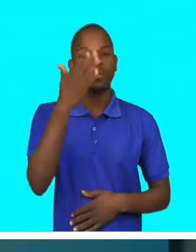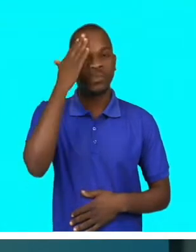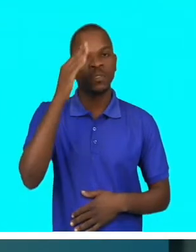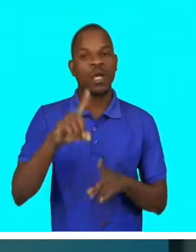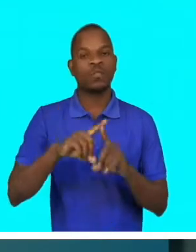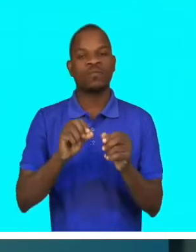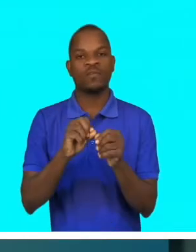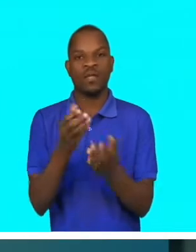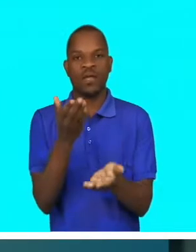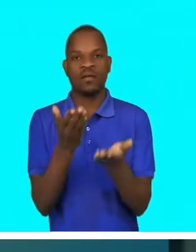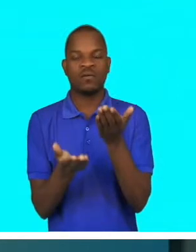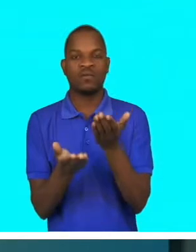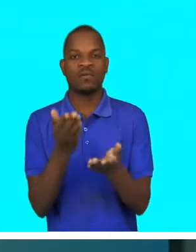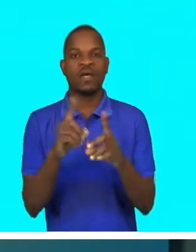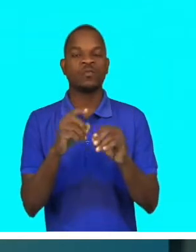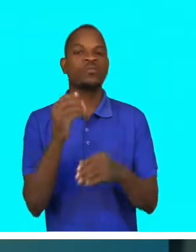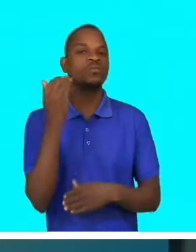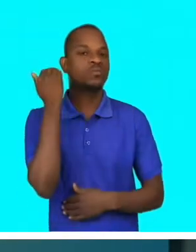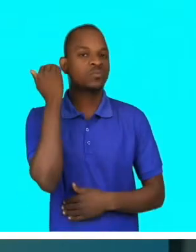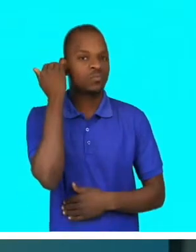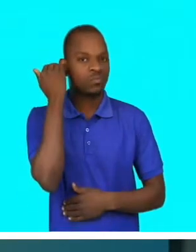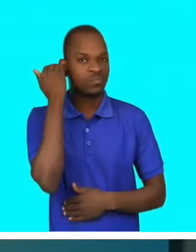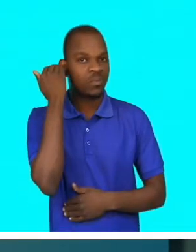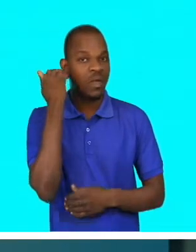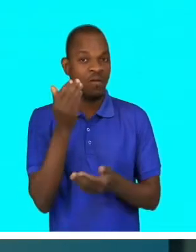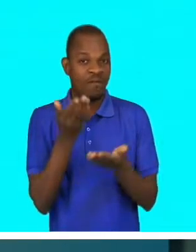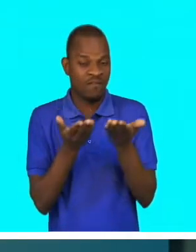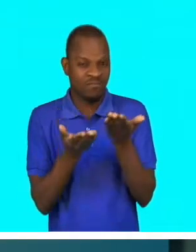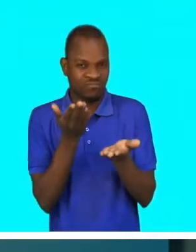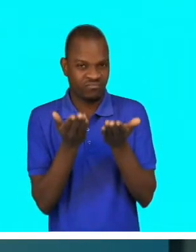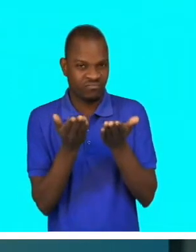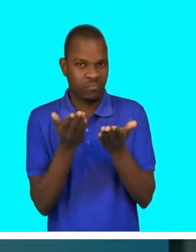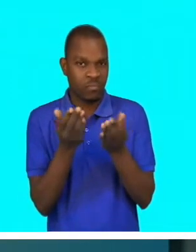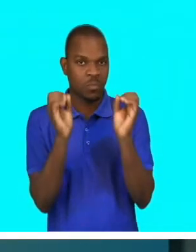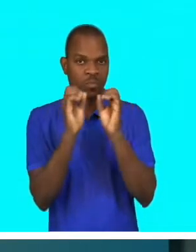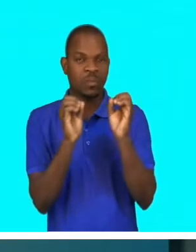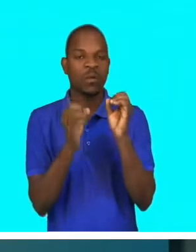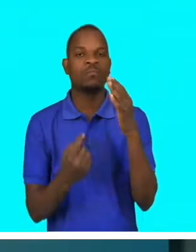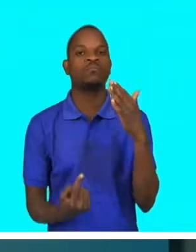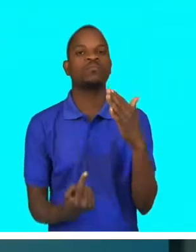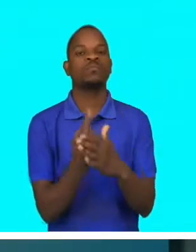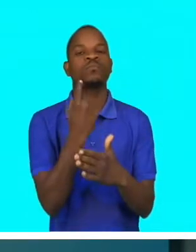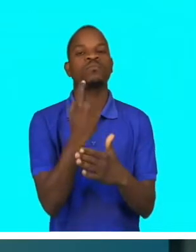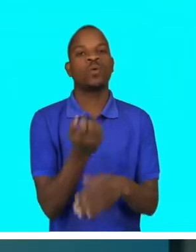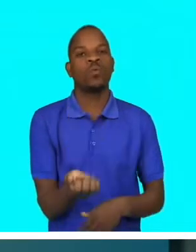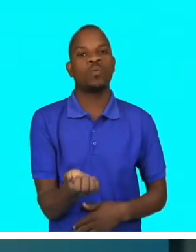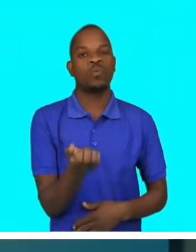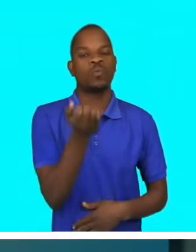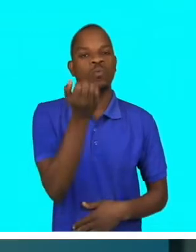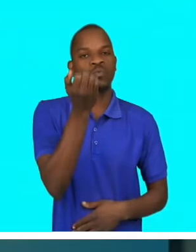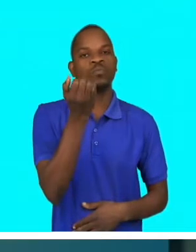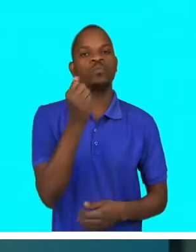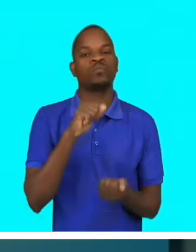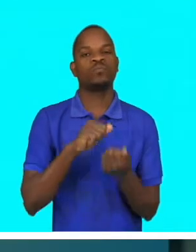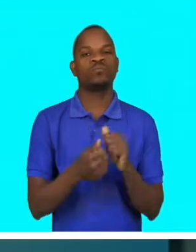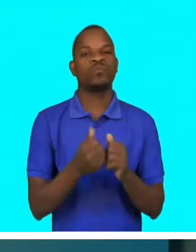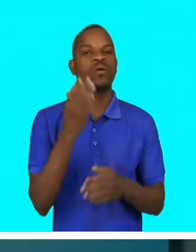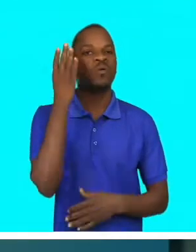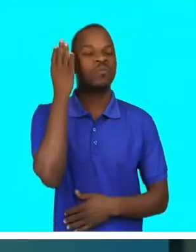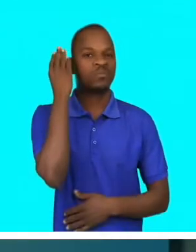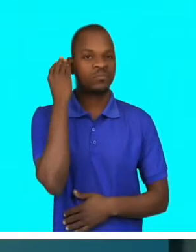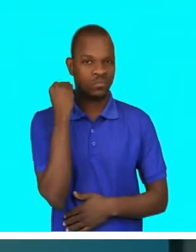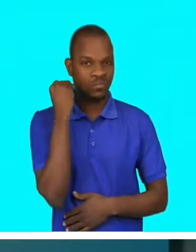fase aguda já passou, mas esquece de avaliar esta audição. Se a avaliação da audição não for feita, corre-se o risco desta criança crescer